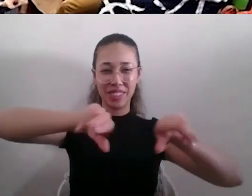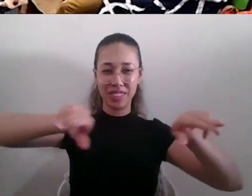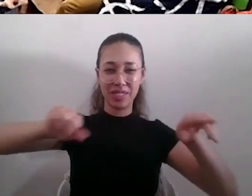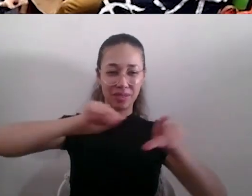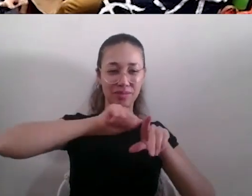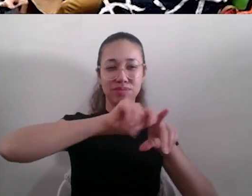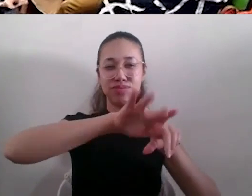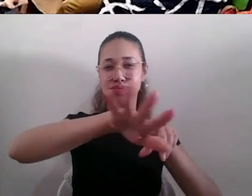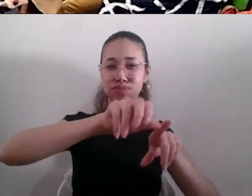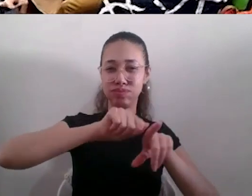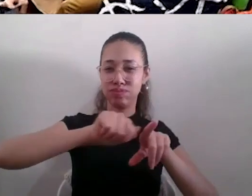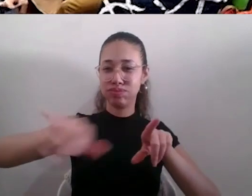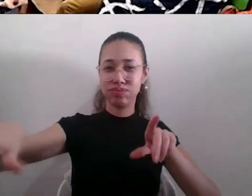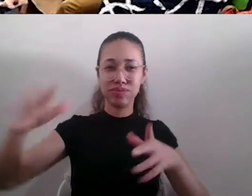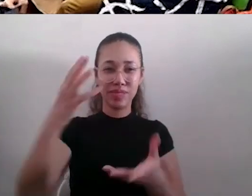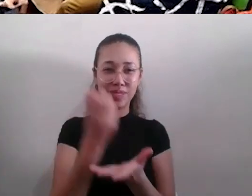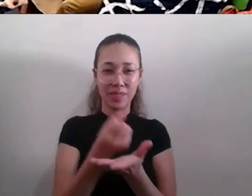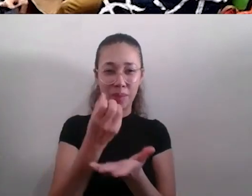Megafone, tem um monte,